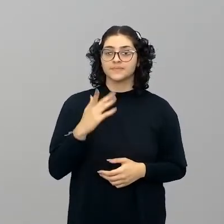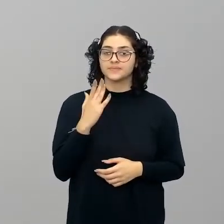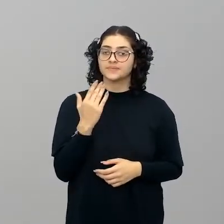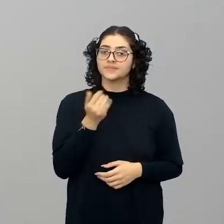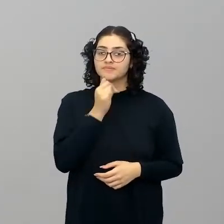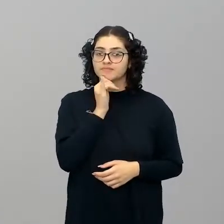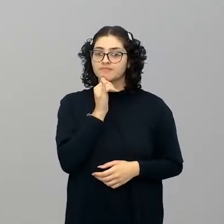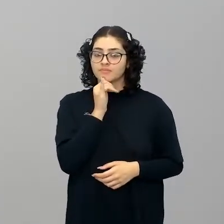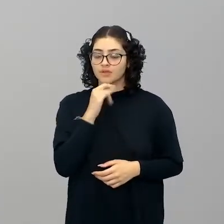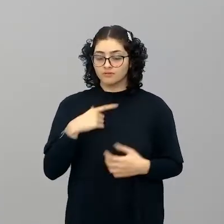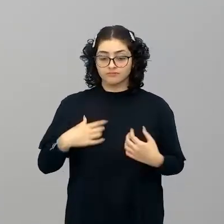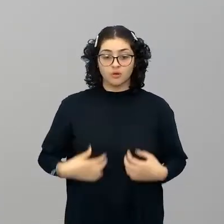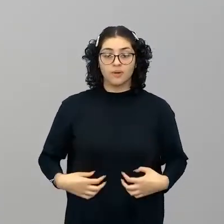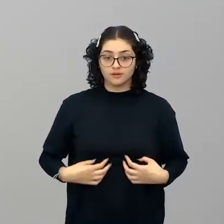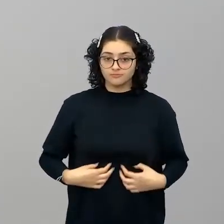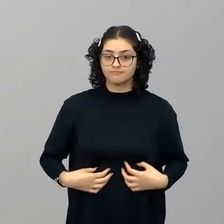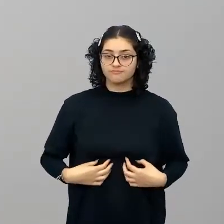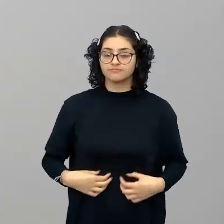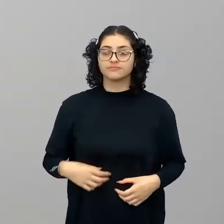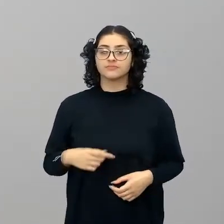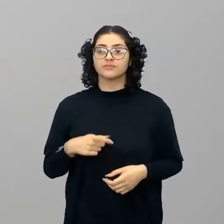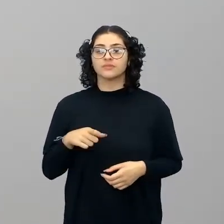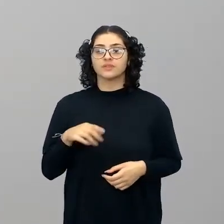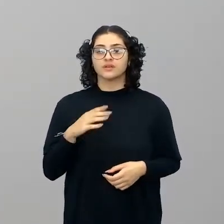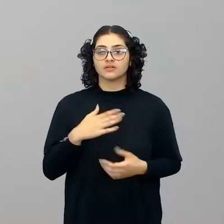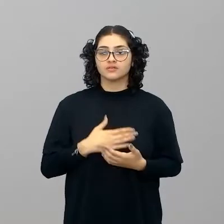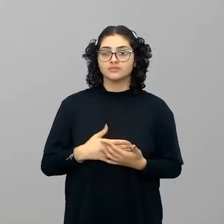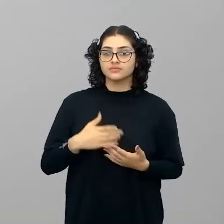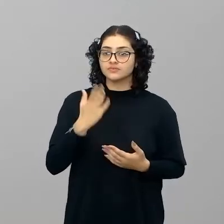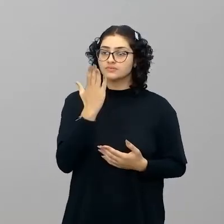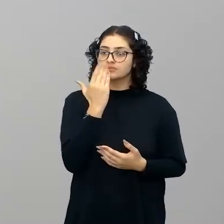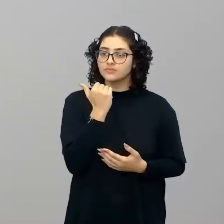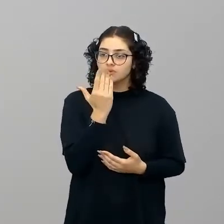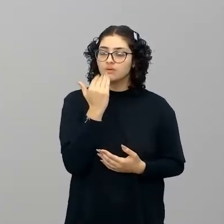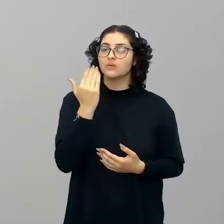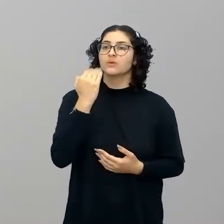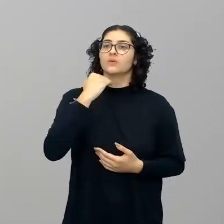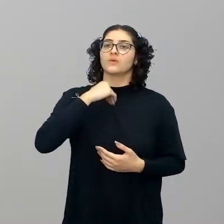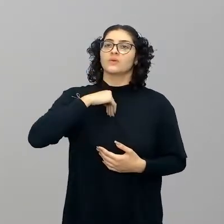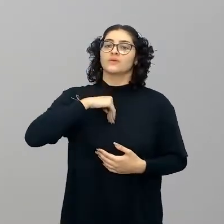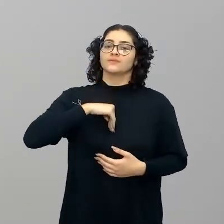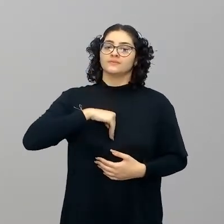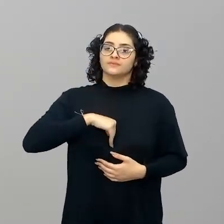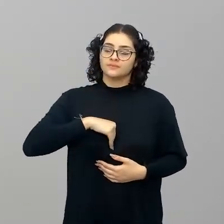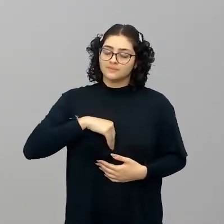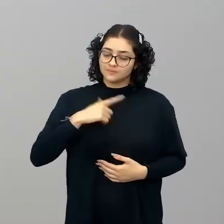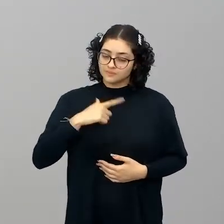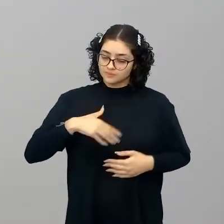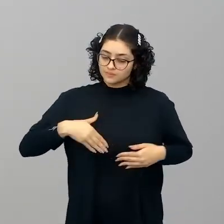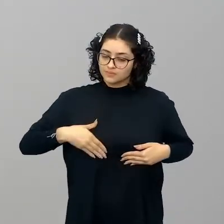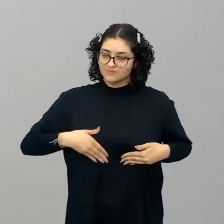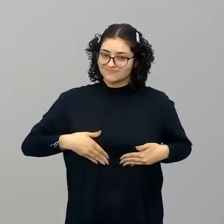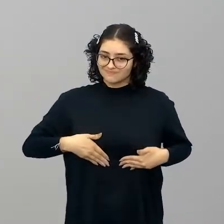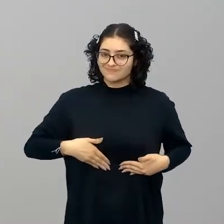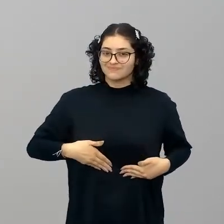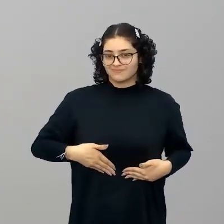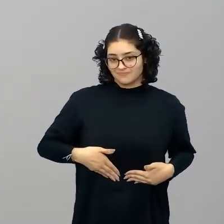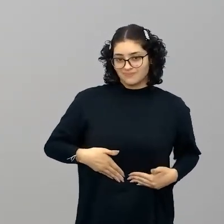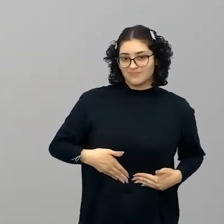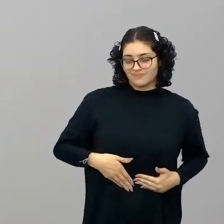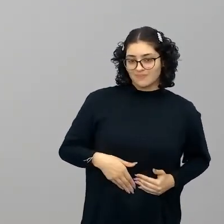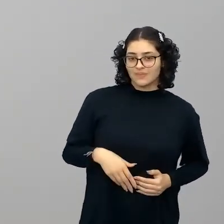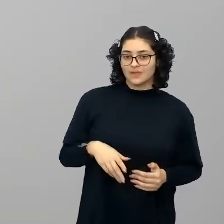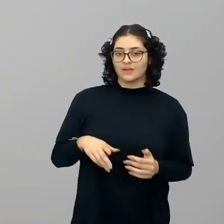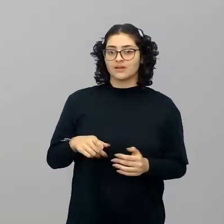por exemplo, do estômago, movimentação do esôfago, né, para empurrar a comida até chegar no estômago, a própria